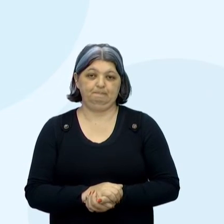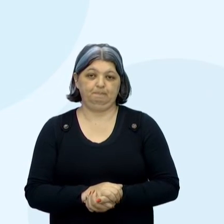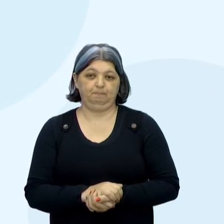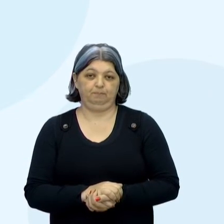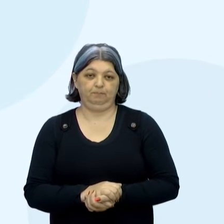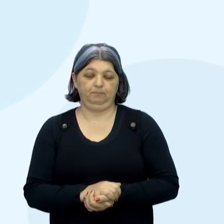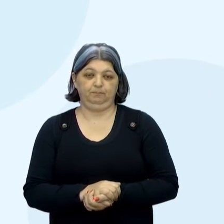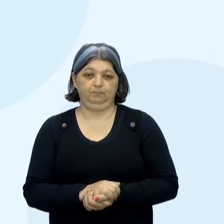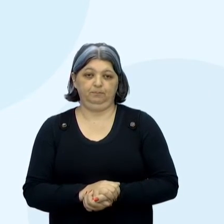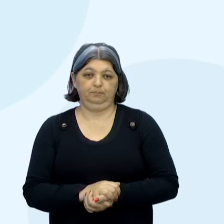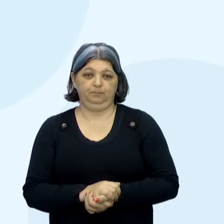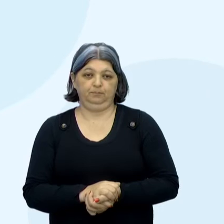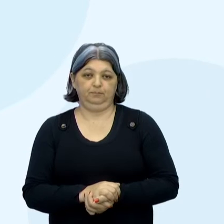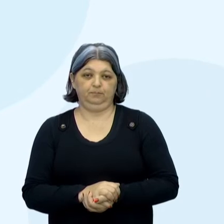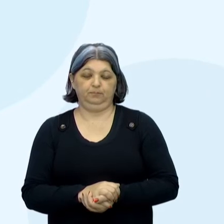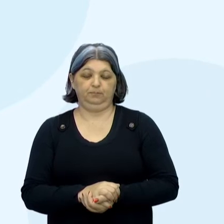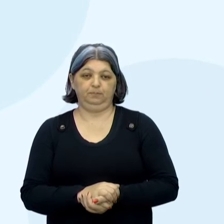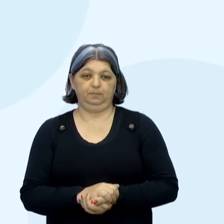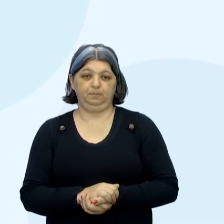desculpa.